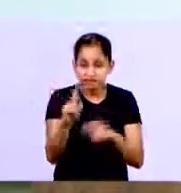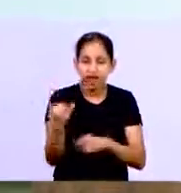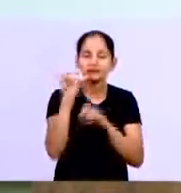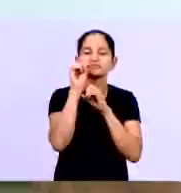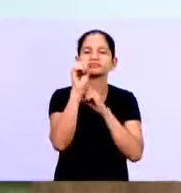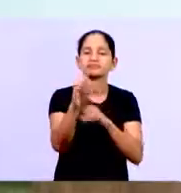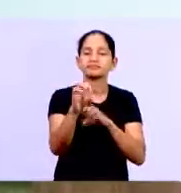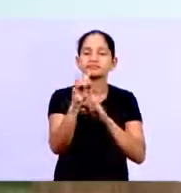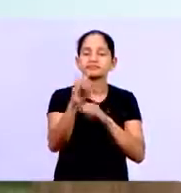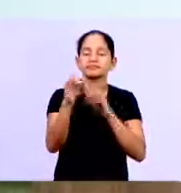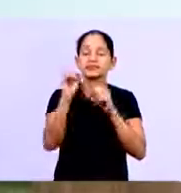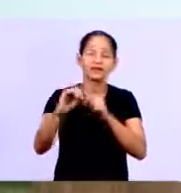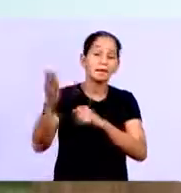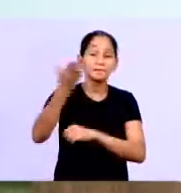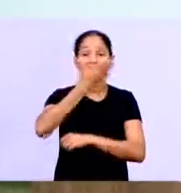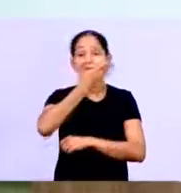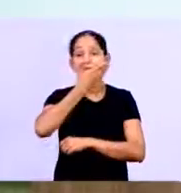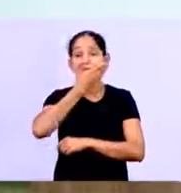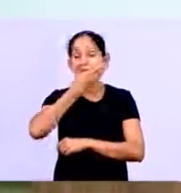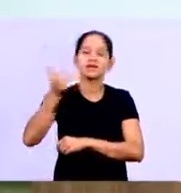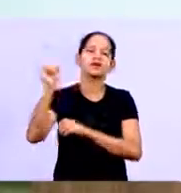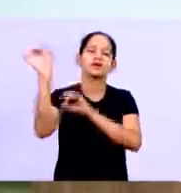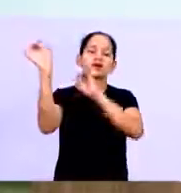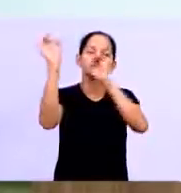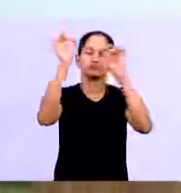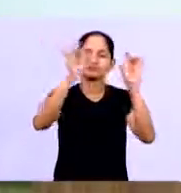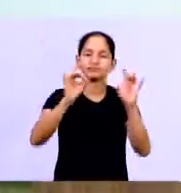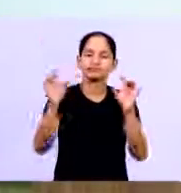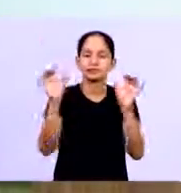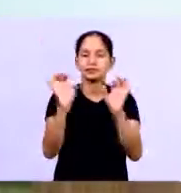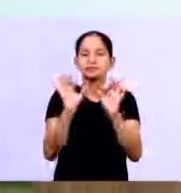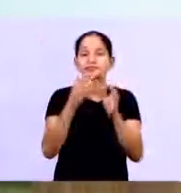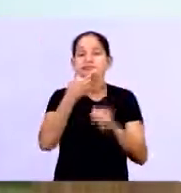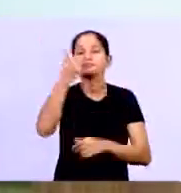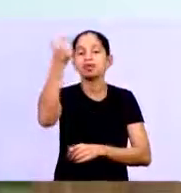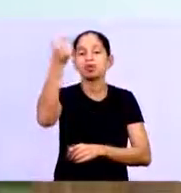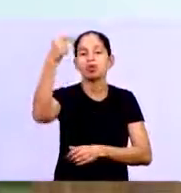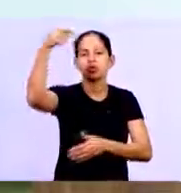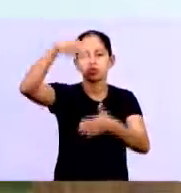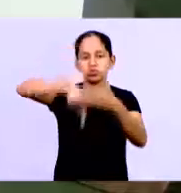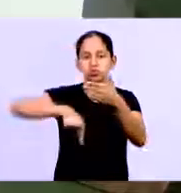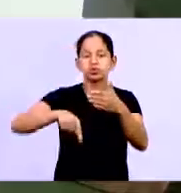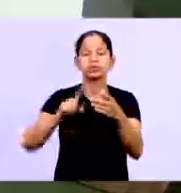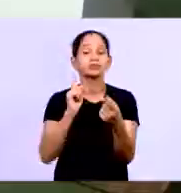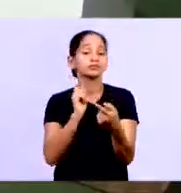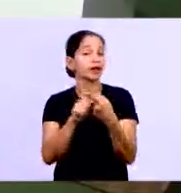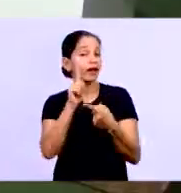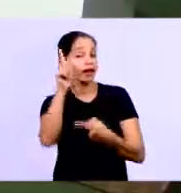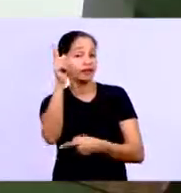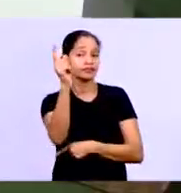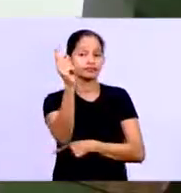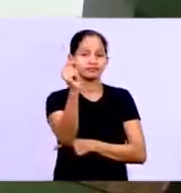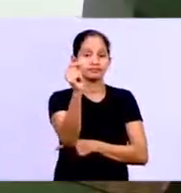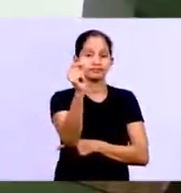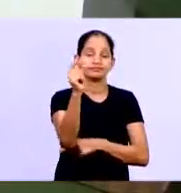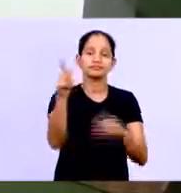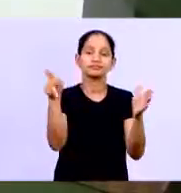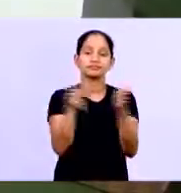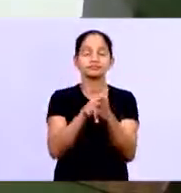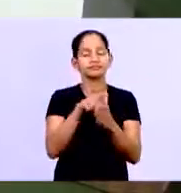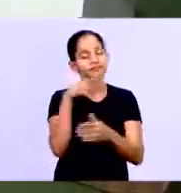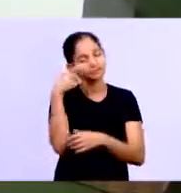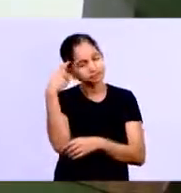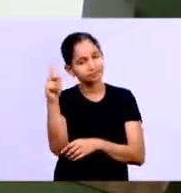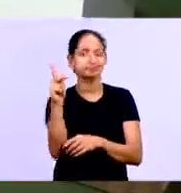vai brilhantar e vai apresentar essa disciplina com mais conhecimento, já que ela é formada em economia e é uma disciplina mais voltada para quem